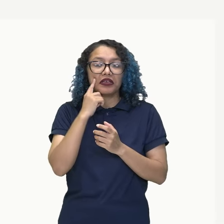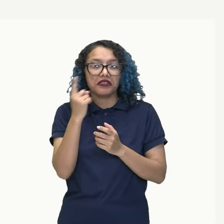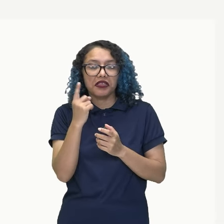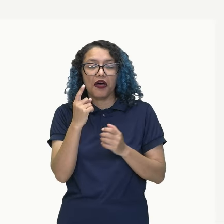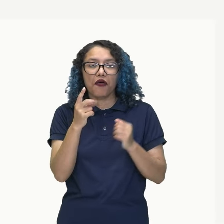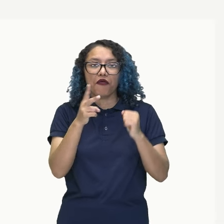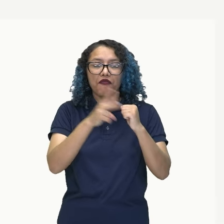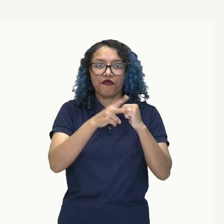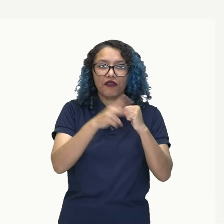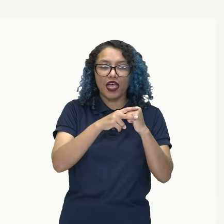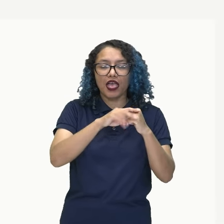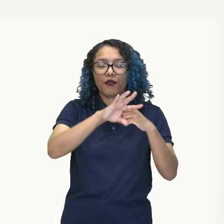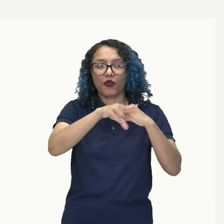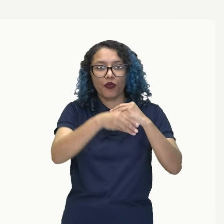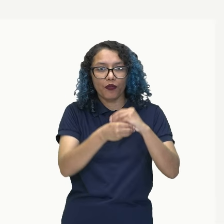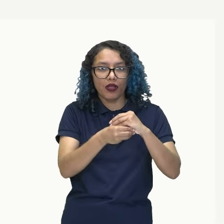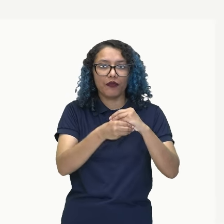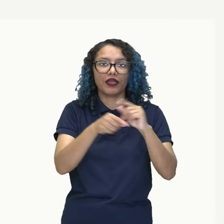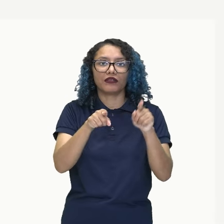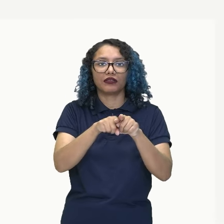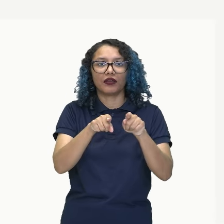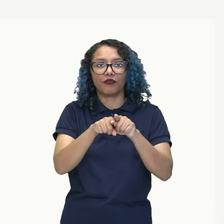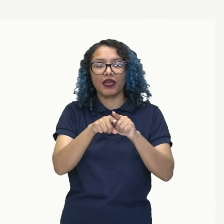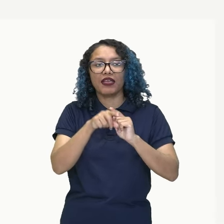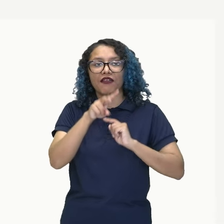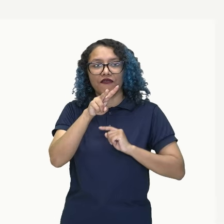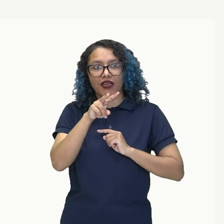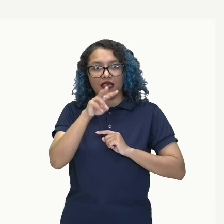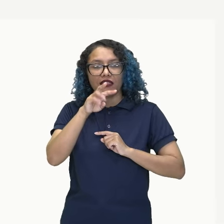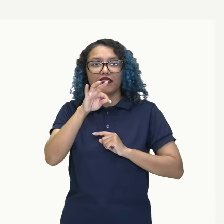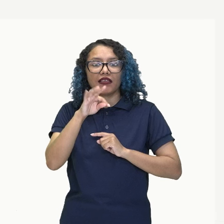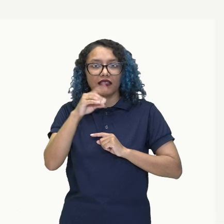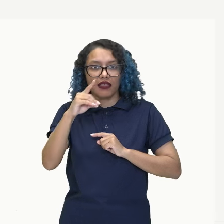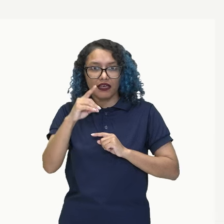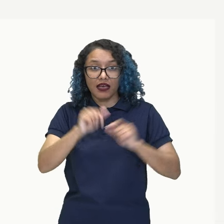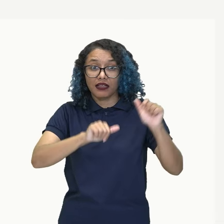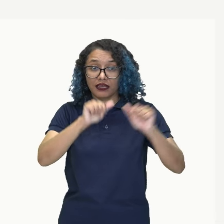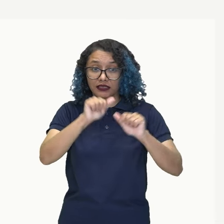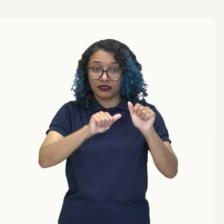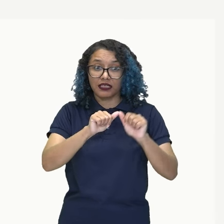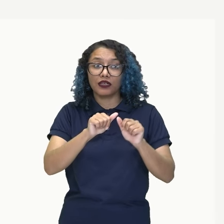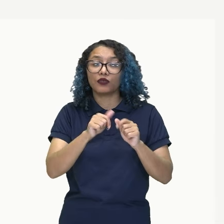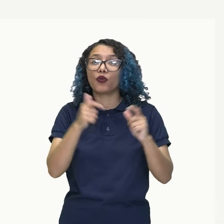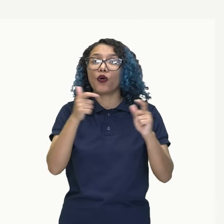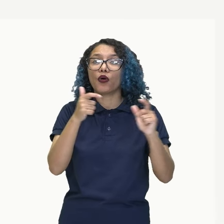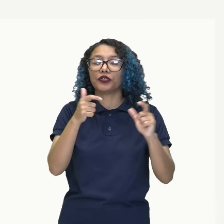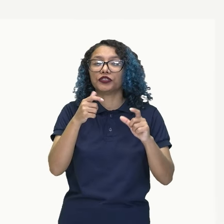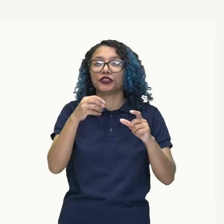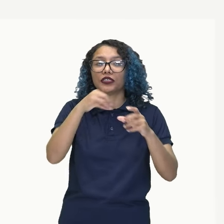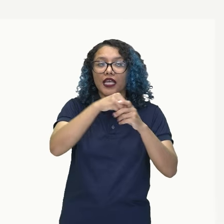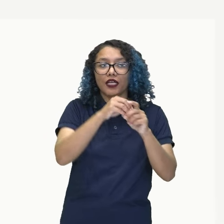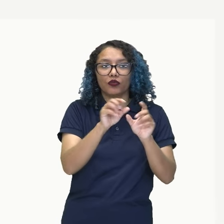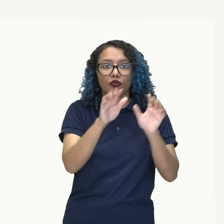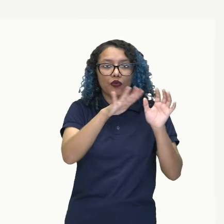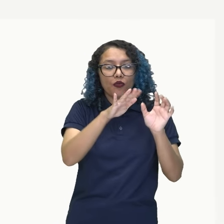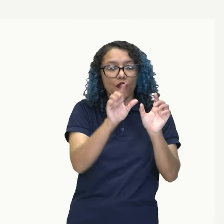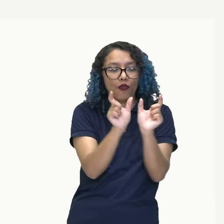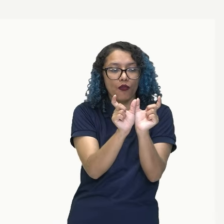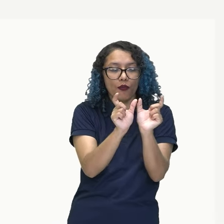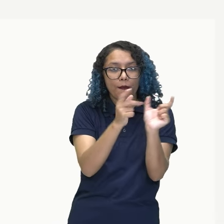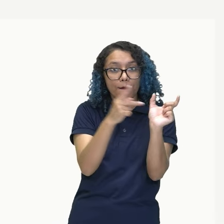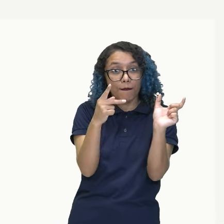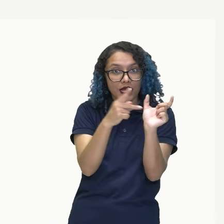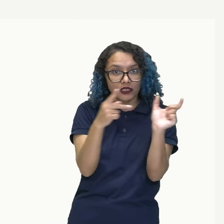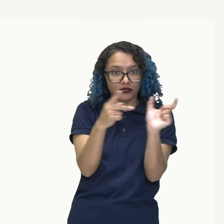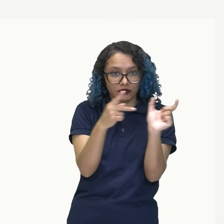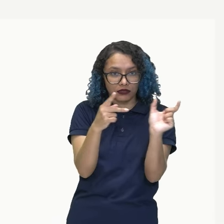verbo transitivo, intransitivo, a gente está analisando dentro do nosso predicado, ok? Então, observem aí. Agora, olhando